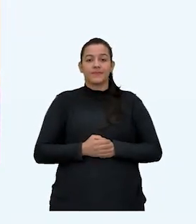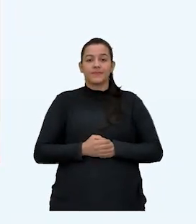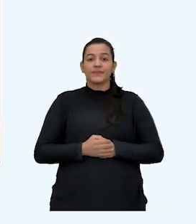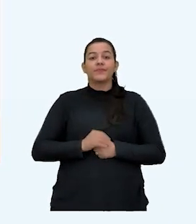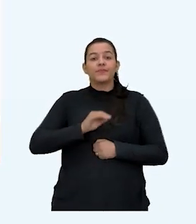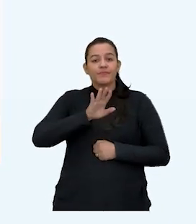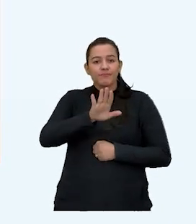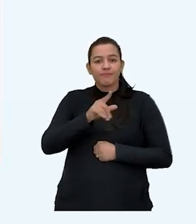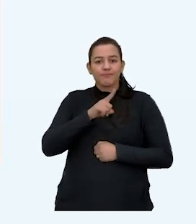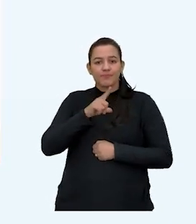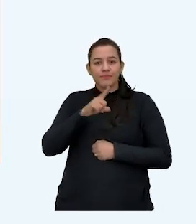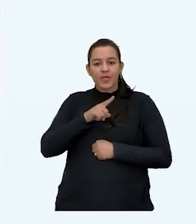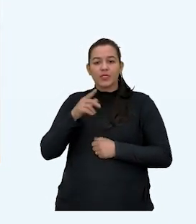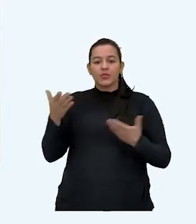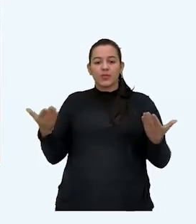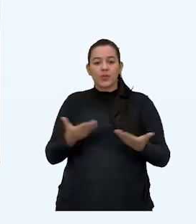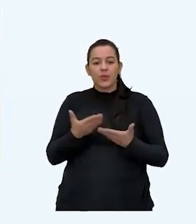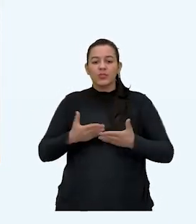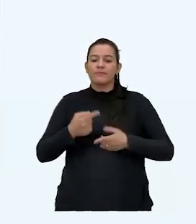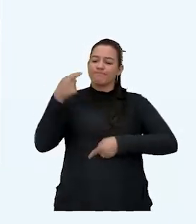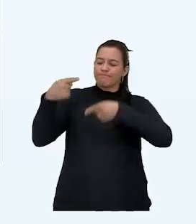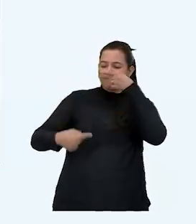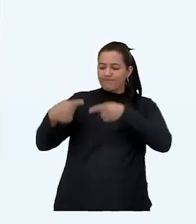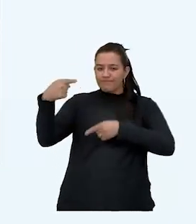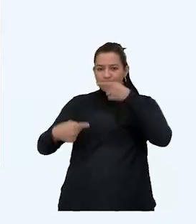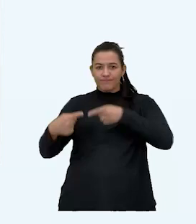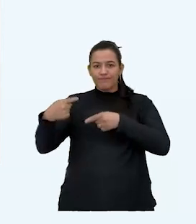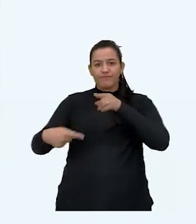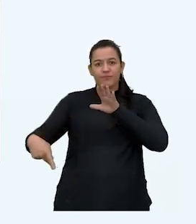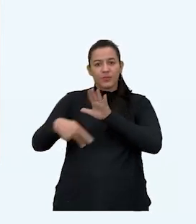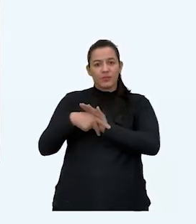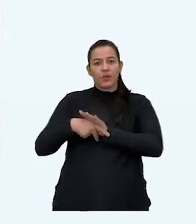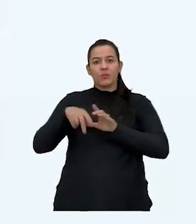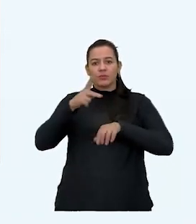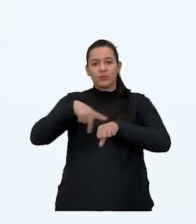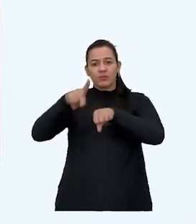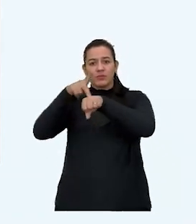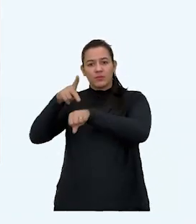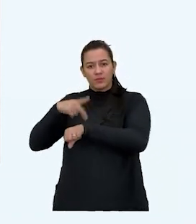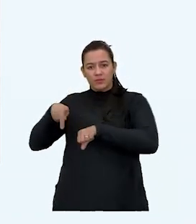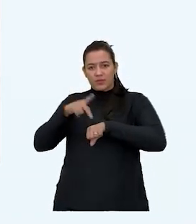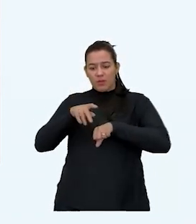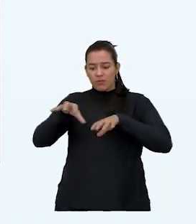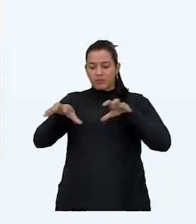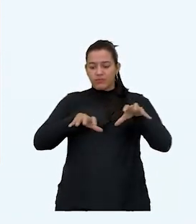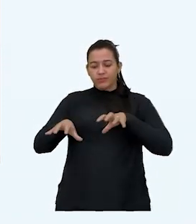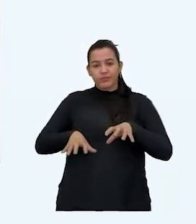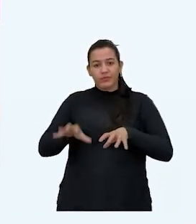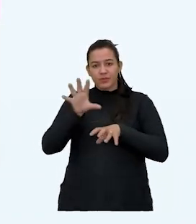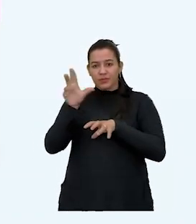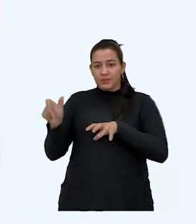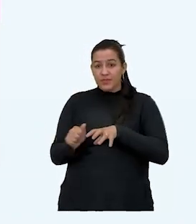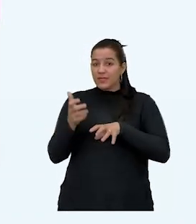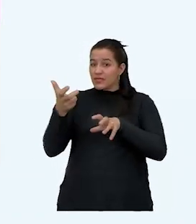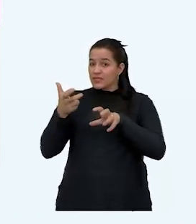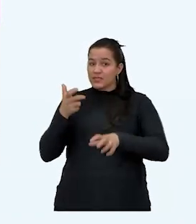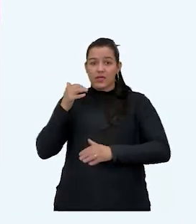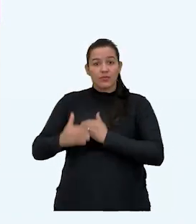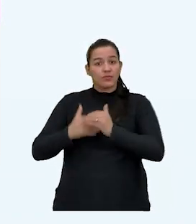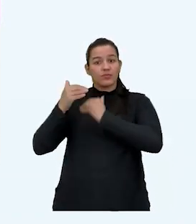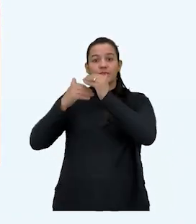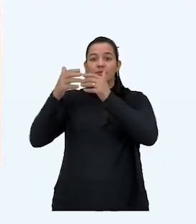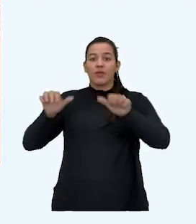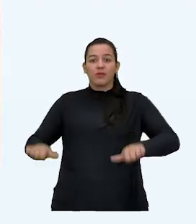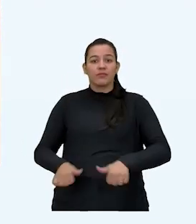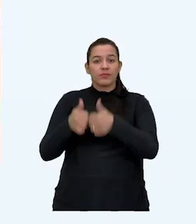Mas essa visão tem sido questionada pelos próprios países africanos que buscam novas perspectivas de desenvolvimento